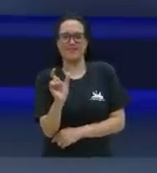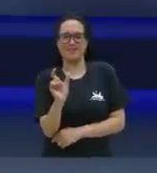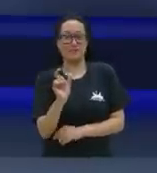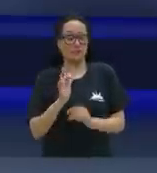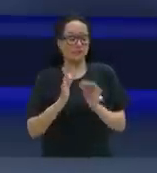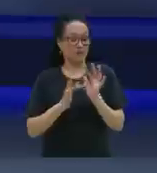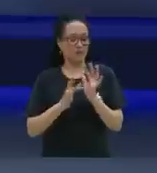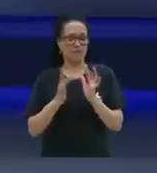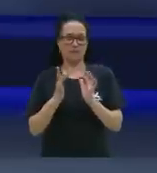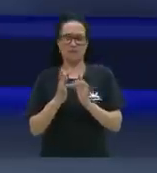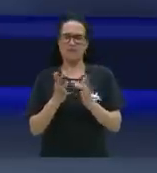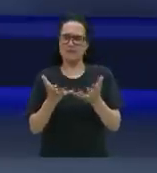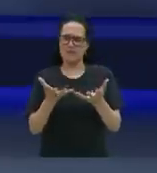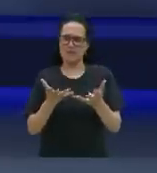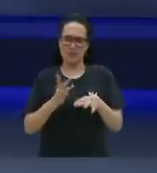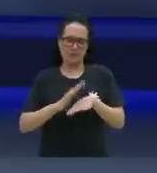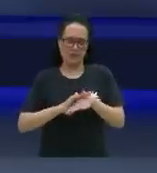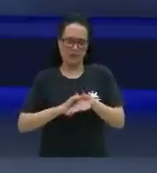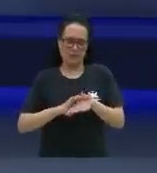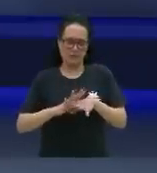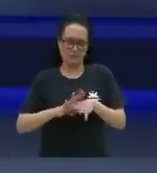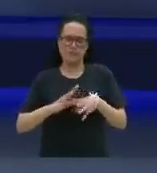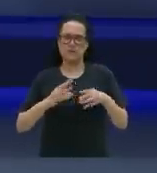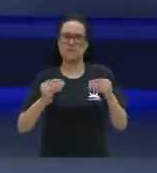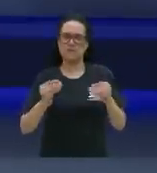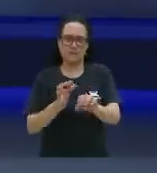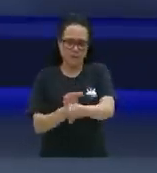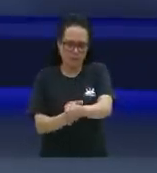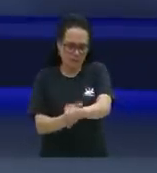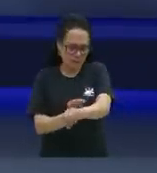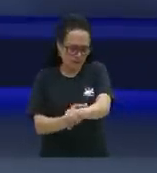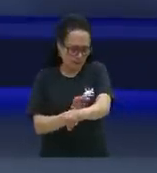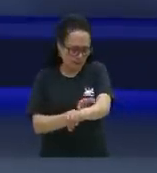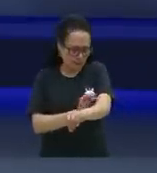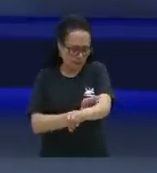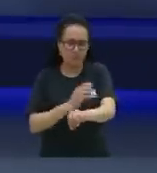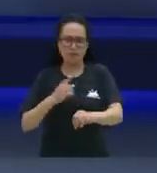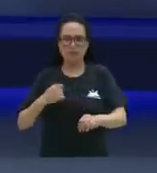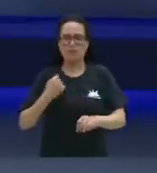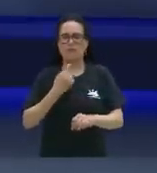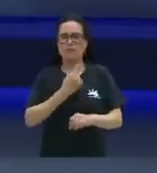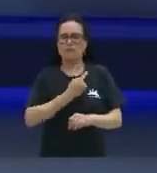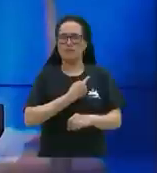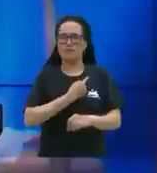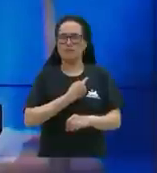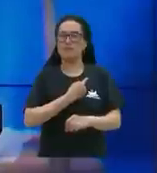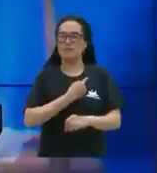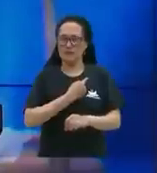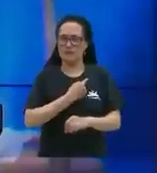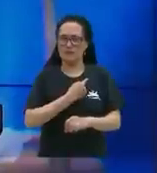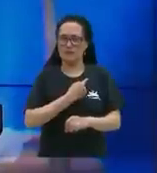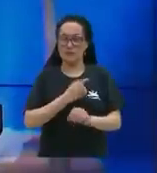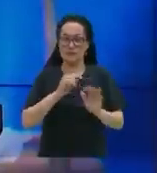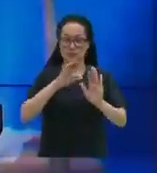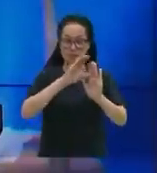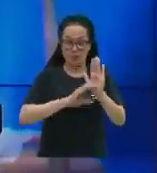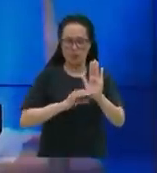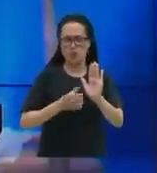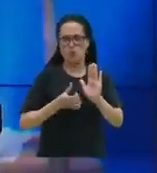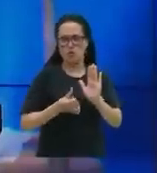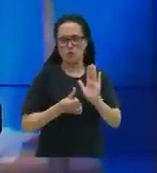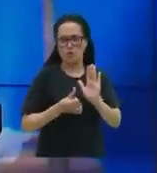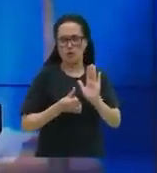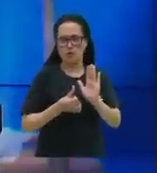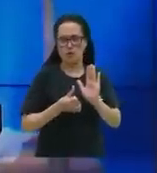Jesus quer curar nossas feridas. Eu quero começar tomando o capítulo 6 do Evangelho de São Lucas,